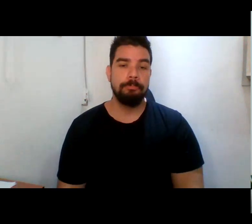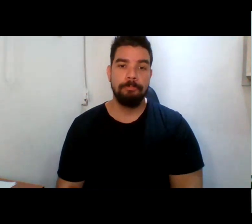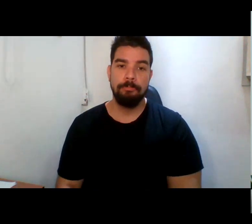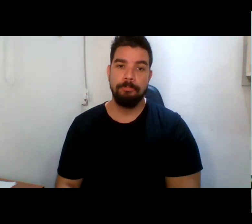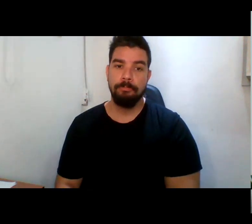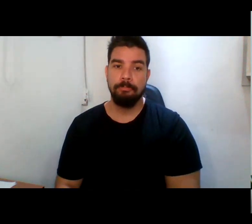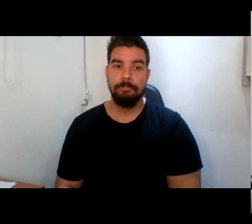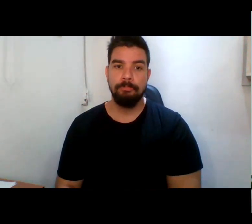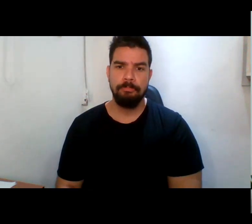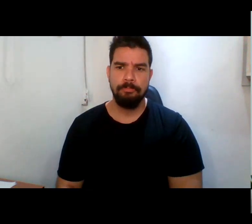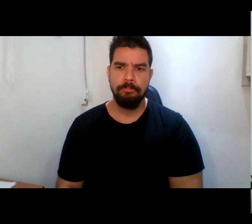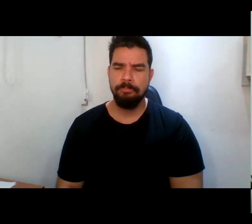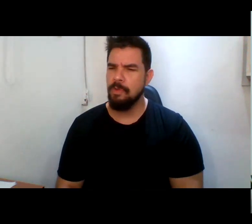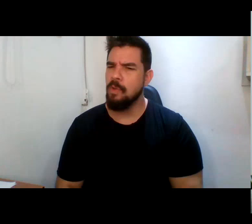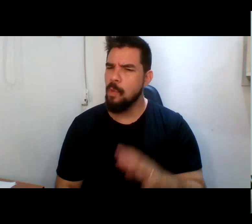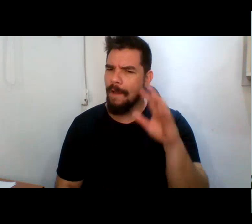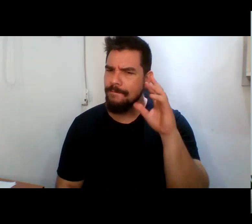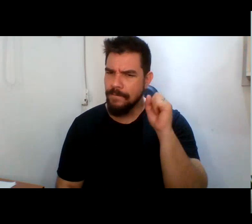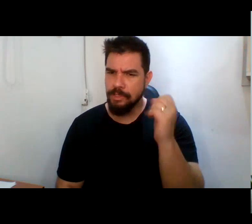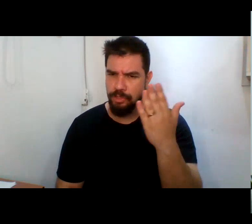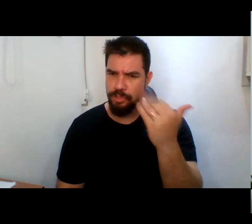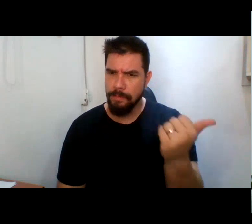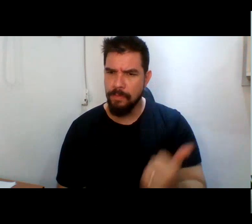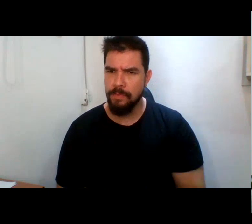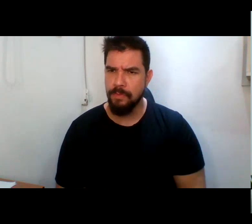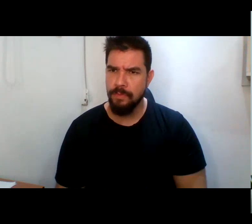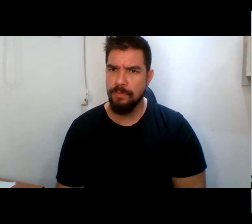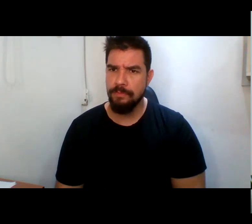Alguém chamou, não chamou? Eu escutei.